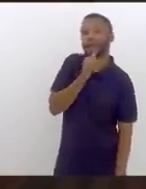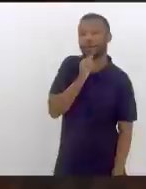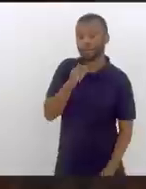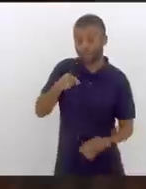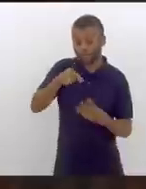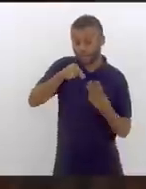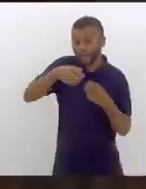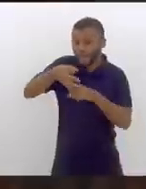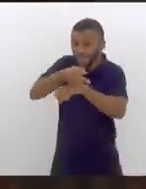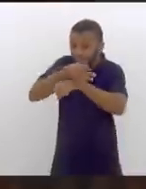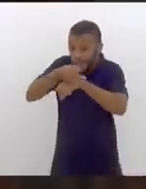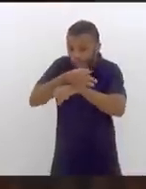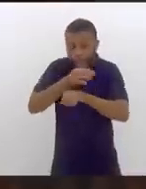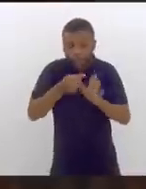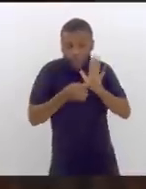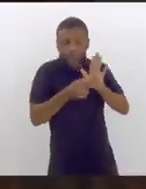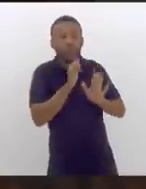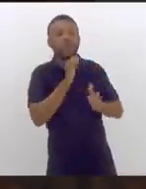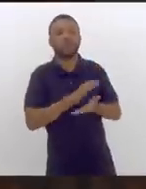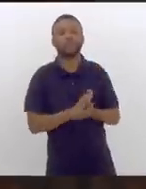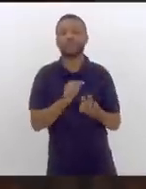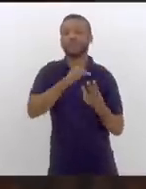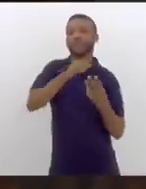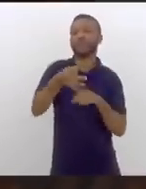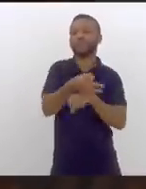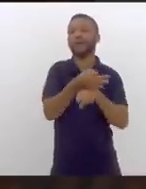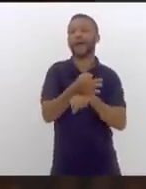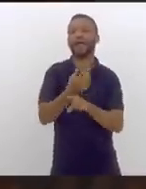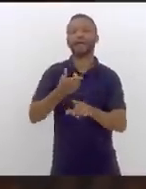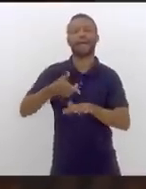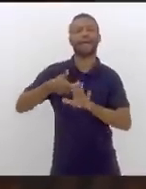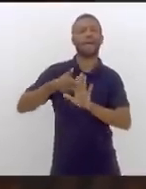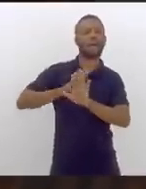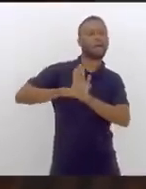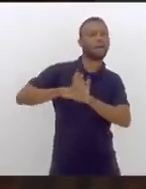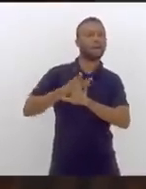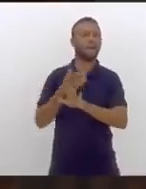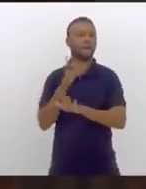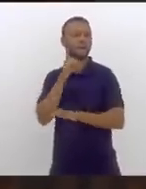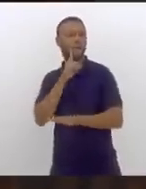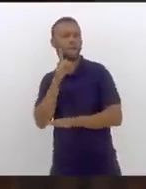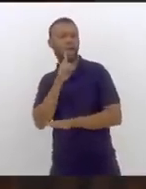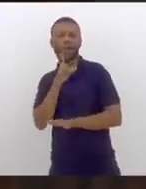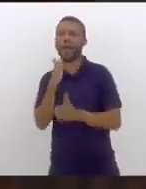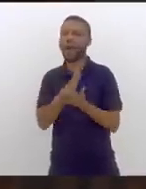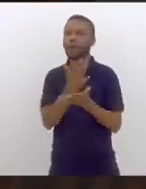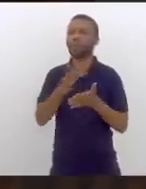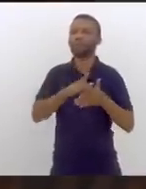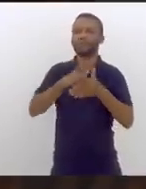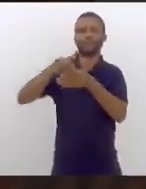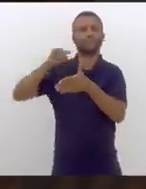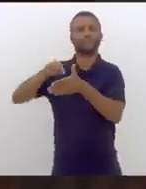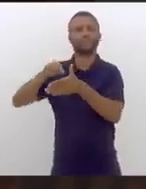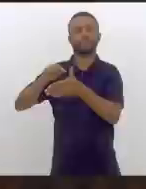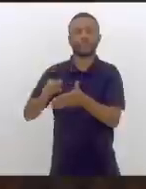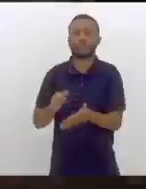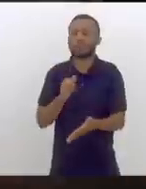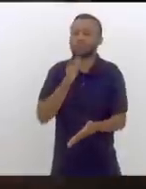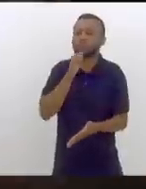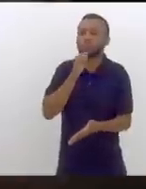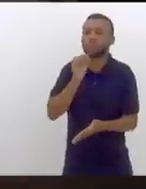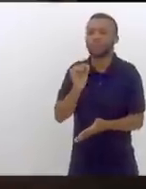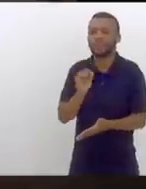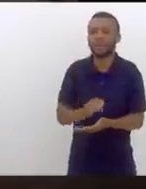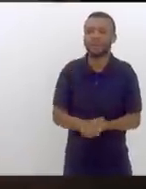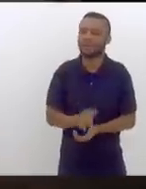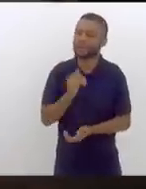só para dar exemplo para o senhor transferes da arbitrariedade de alguns coronéis três férias que eu tinha e infelizmente ele